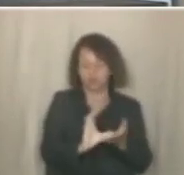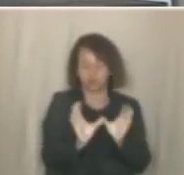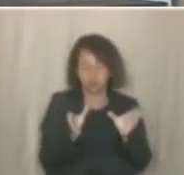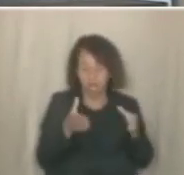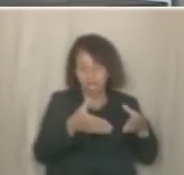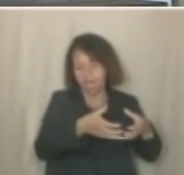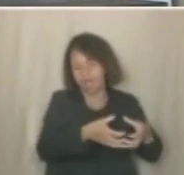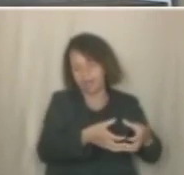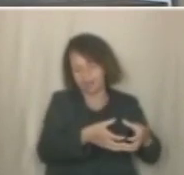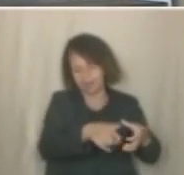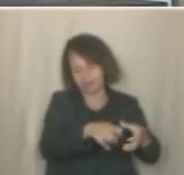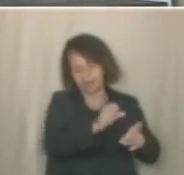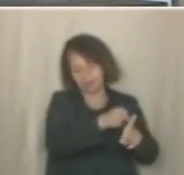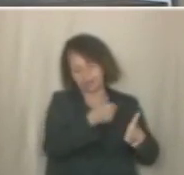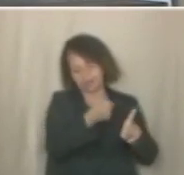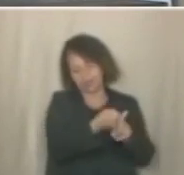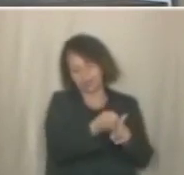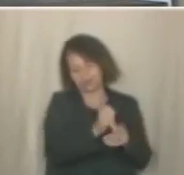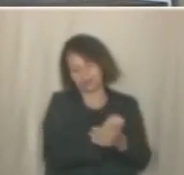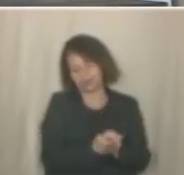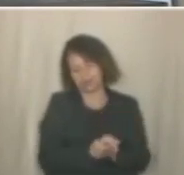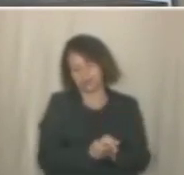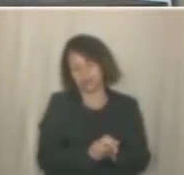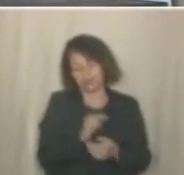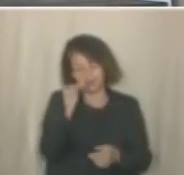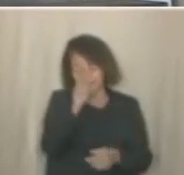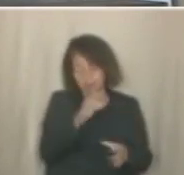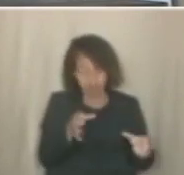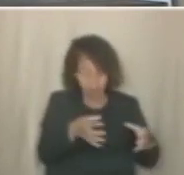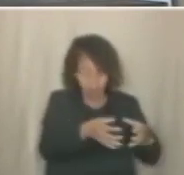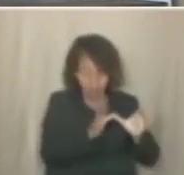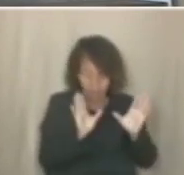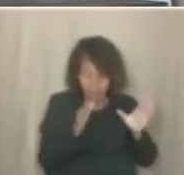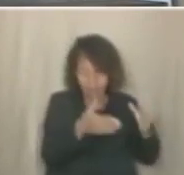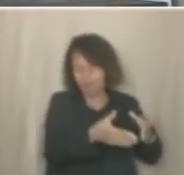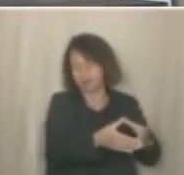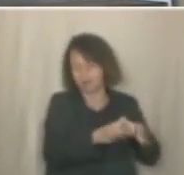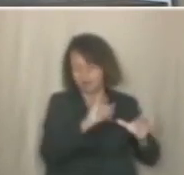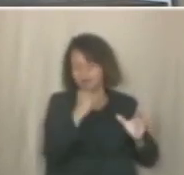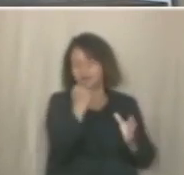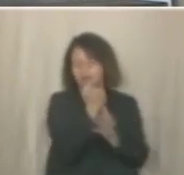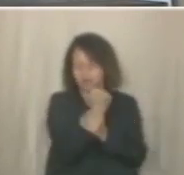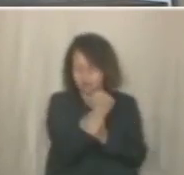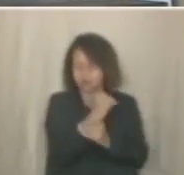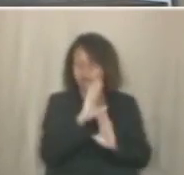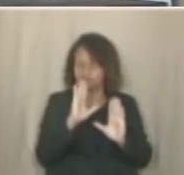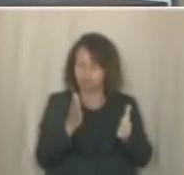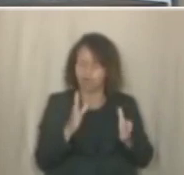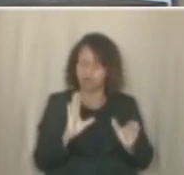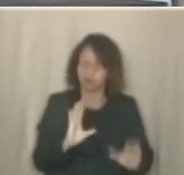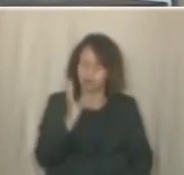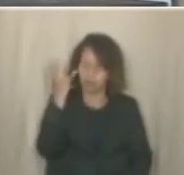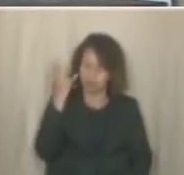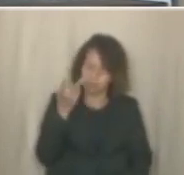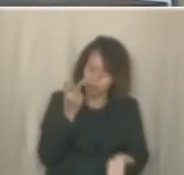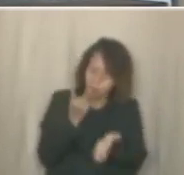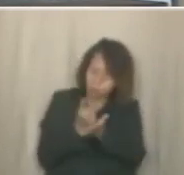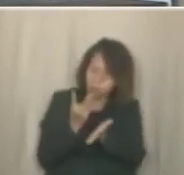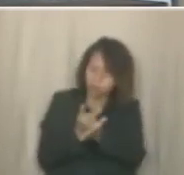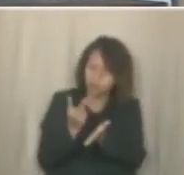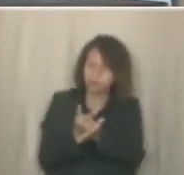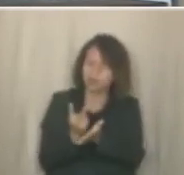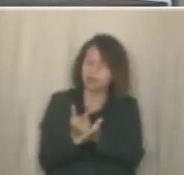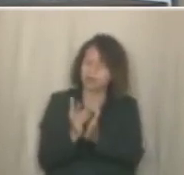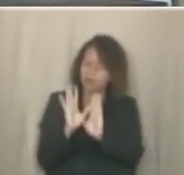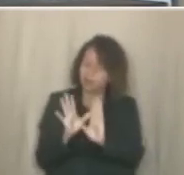área específica, que é a área social, e que nessa área a gente possa fortalecer o que já existe, a gente possa dar continuidade